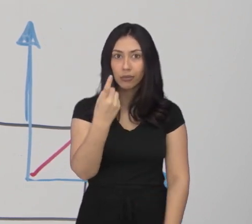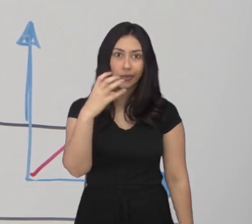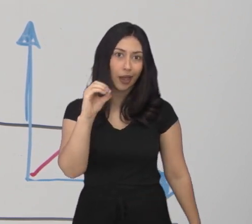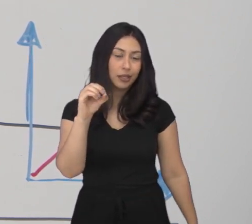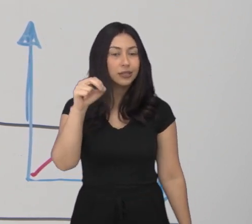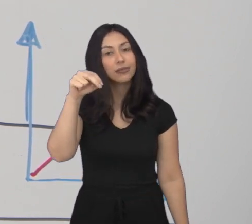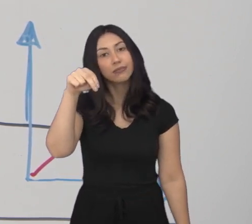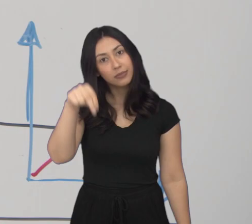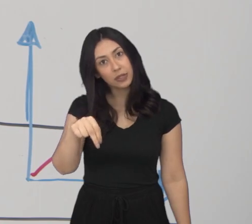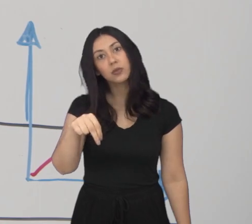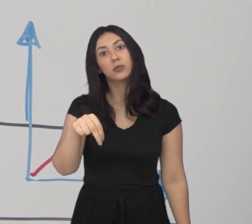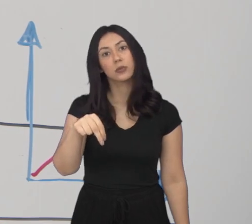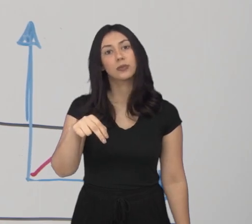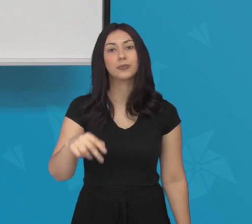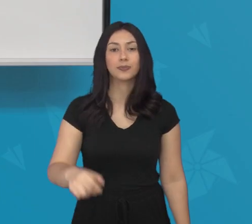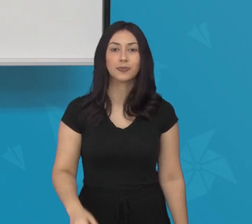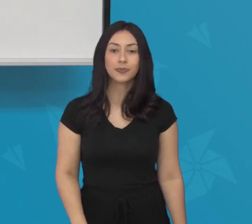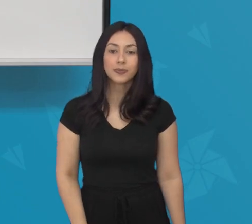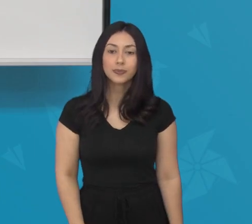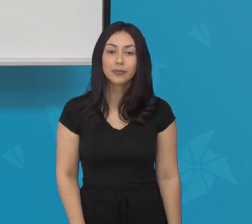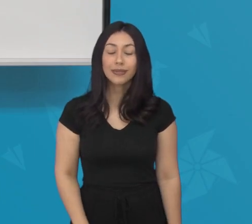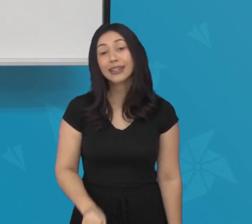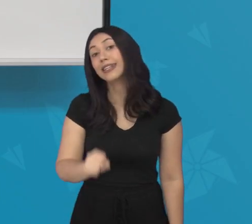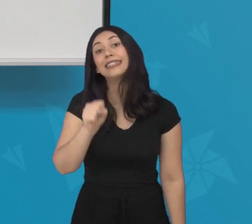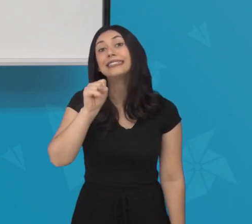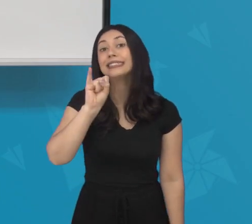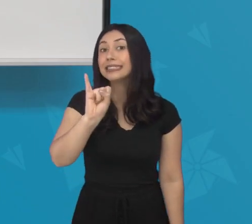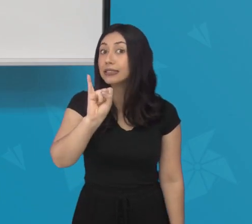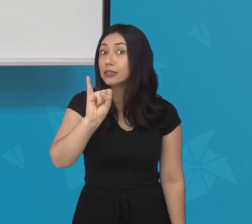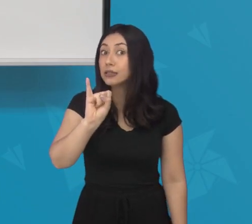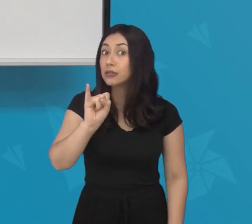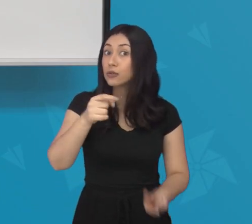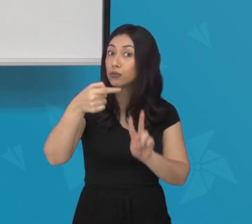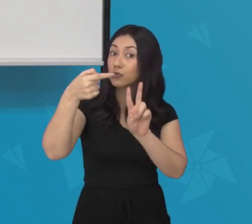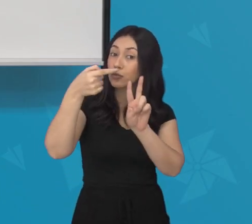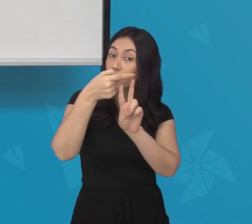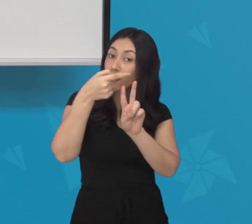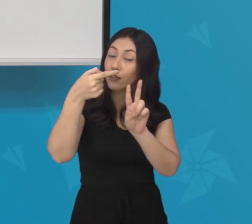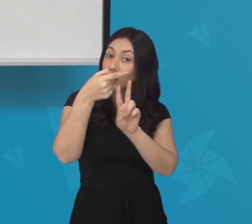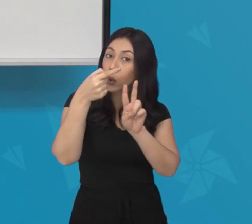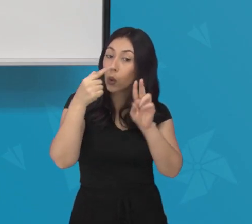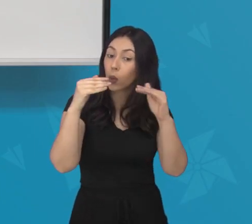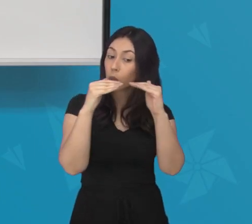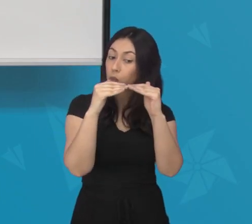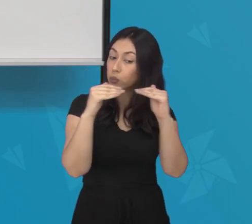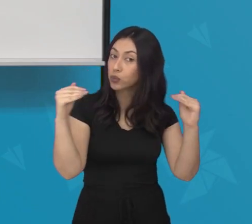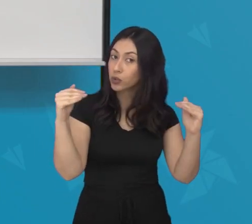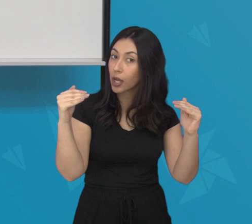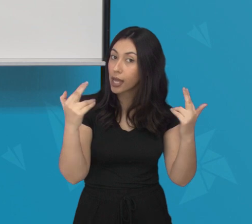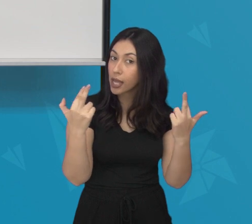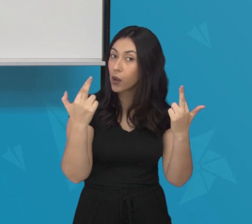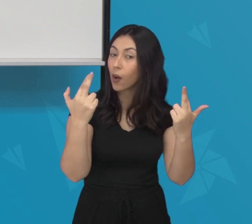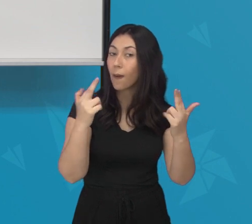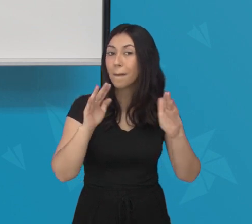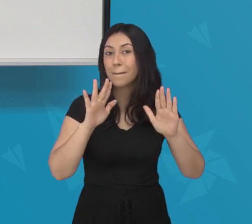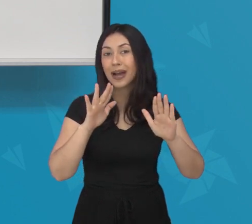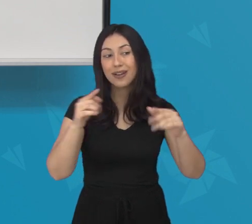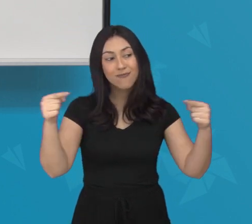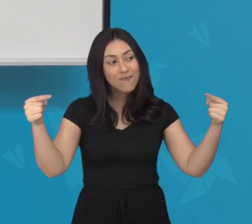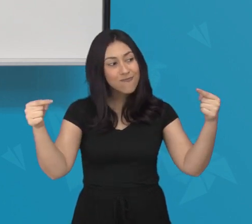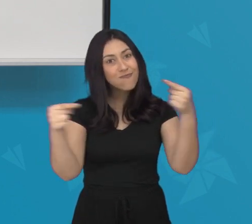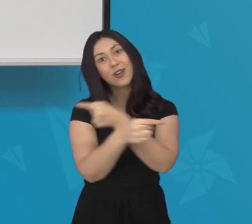Força resultante. E se eu tenho vetores de mesma direção e sentidos